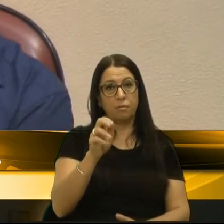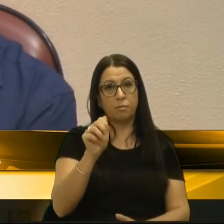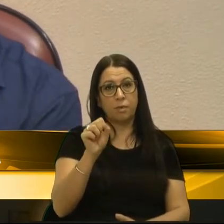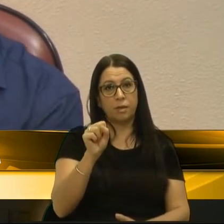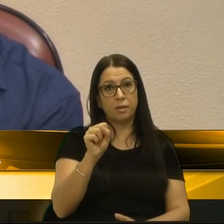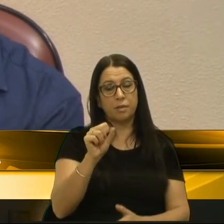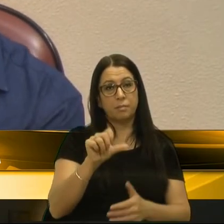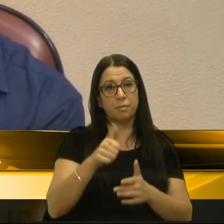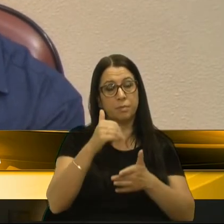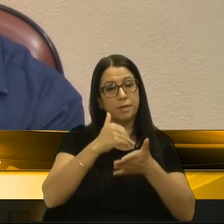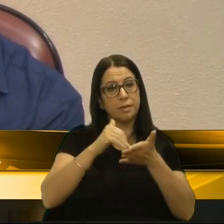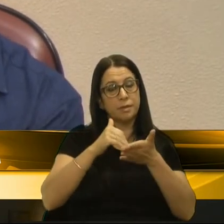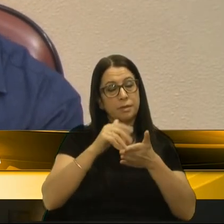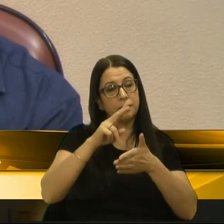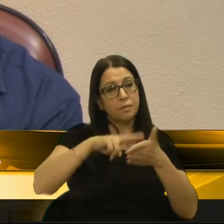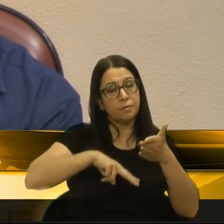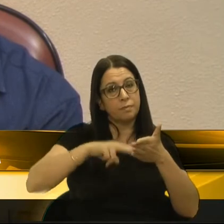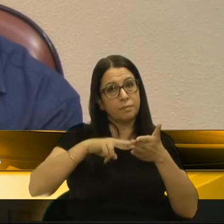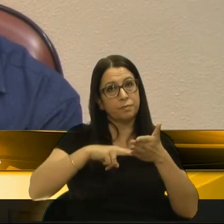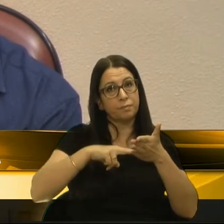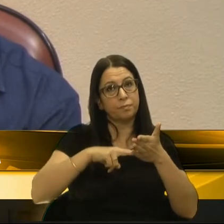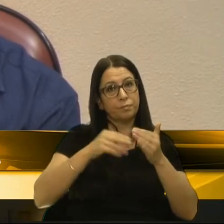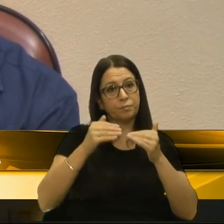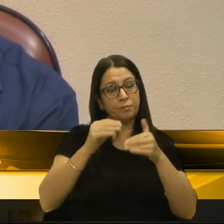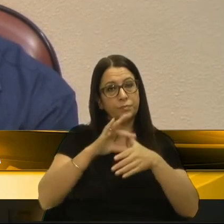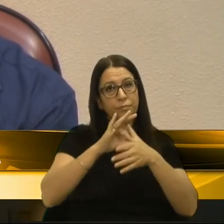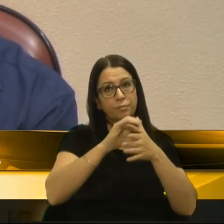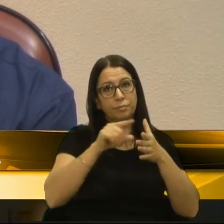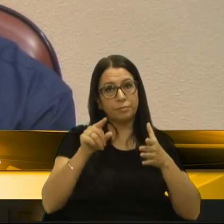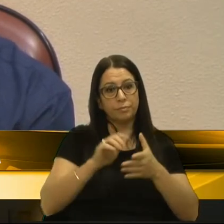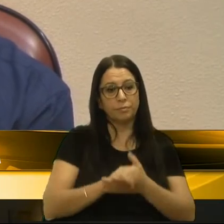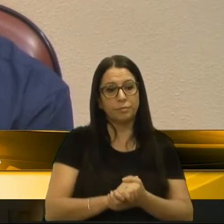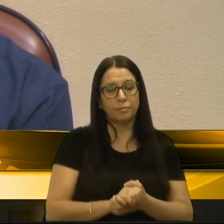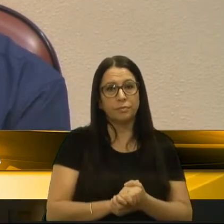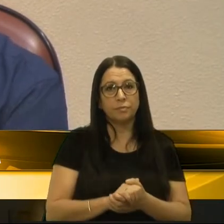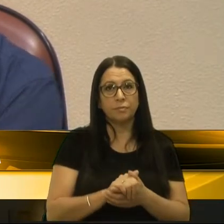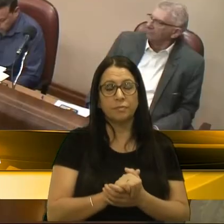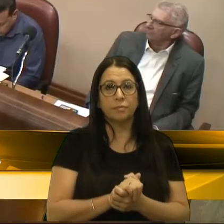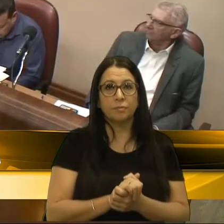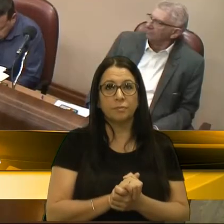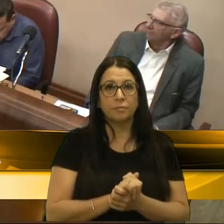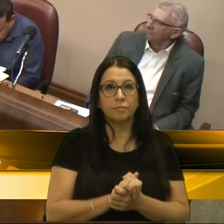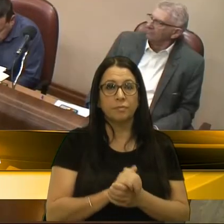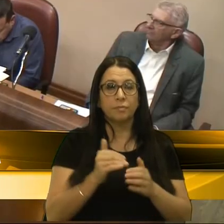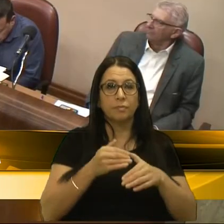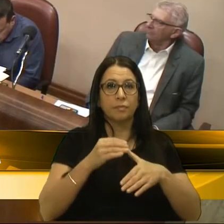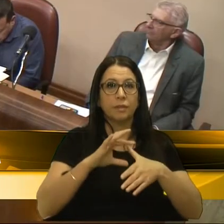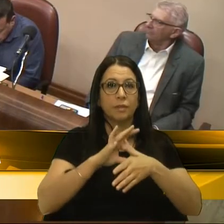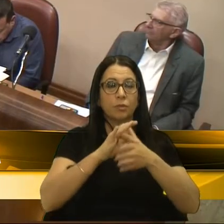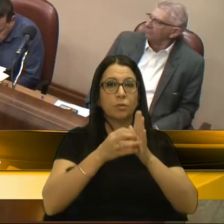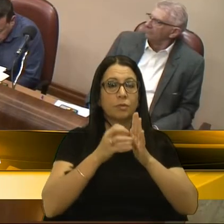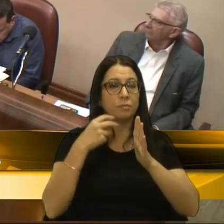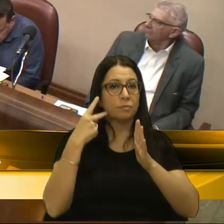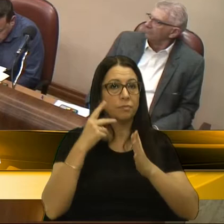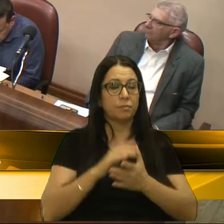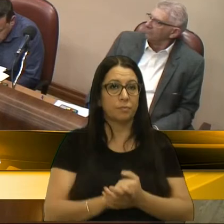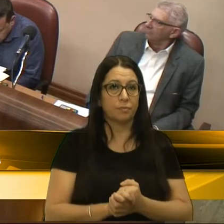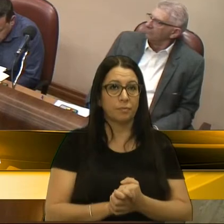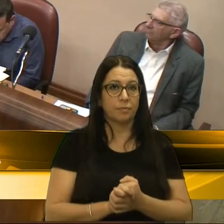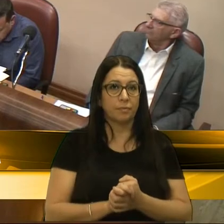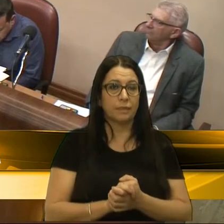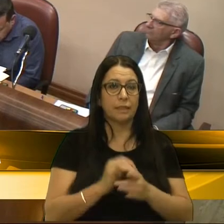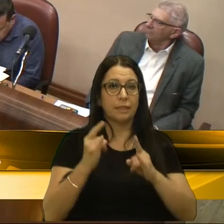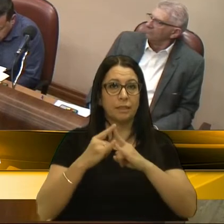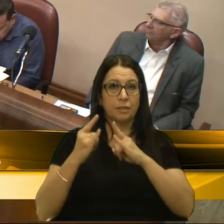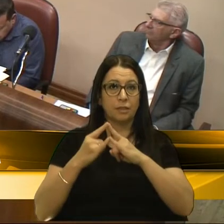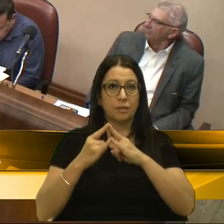a primeira secretária que faça a leitura do acordo entre os líderes. Acordo de liderança. Para a